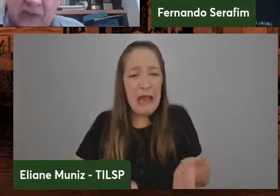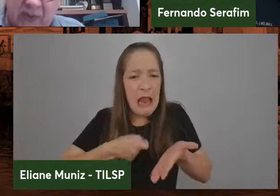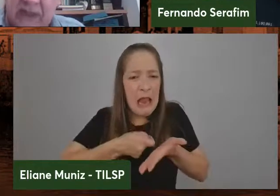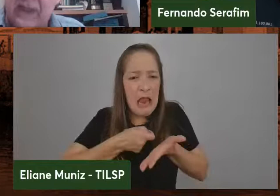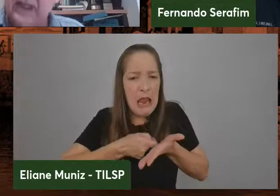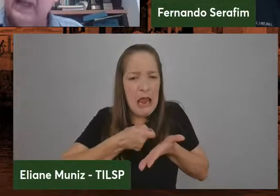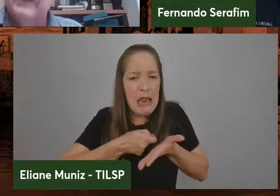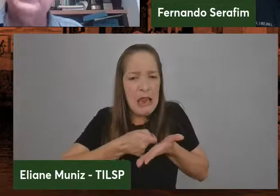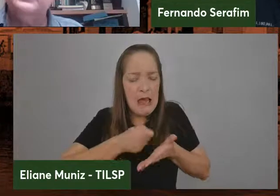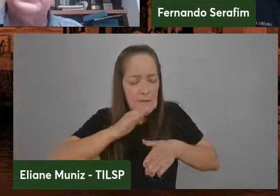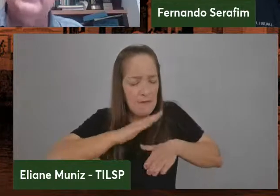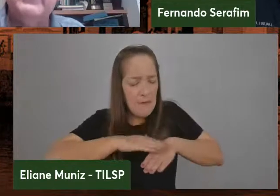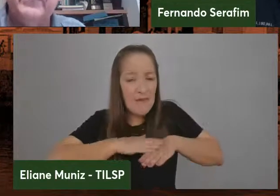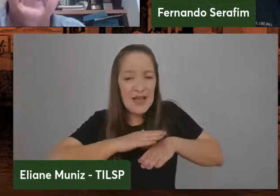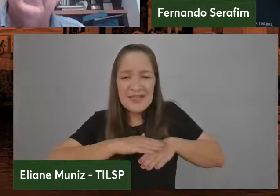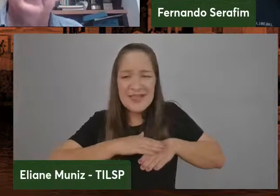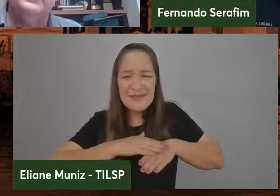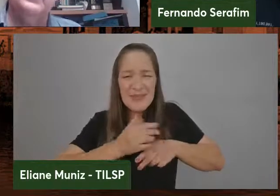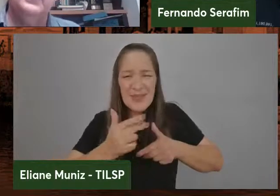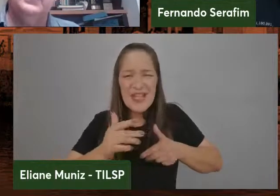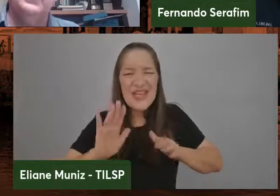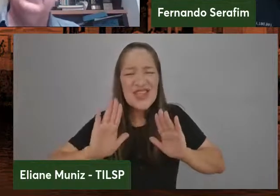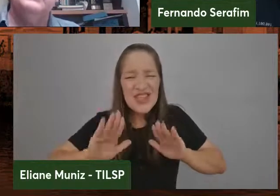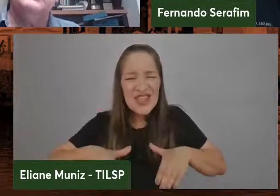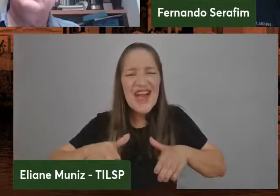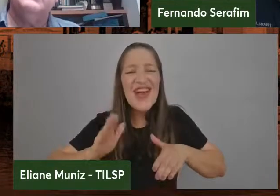exigência de construir aquela. Tudo já foi feito.